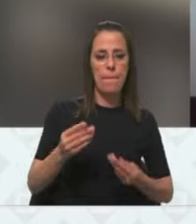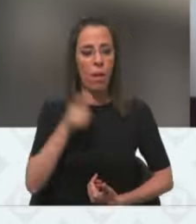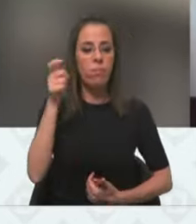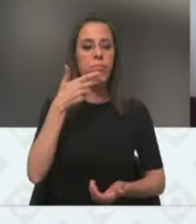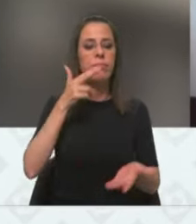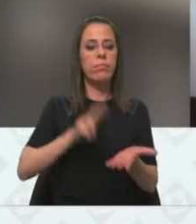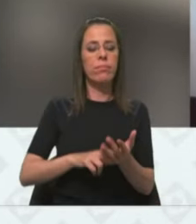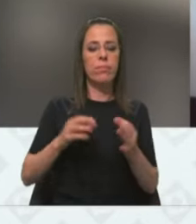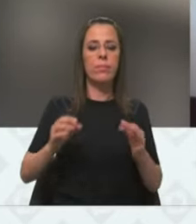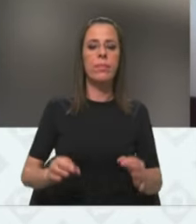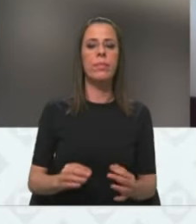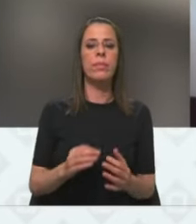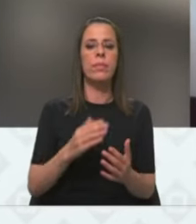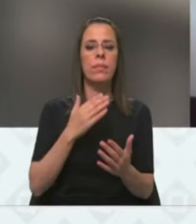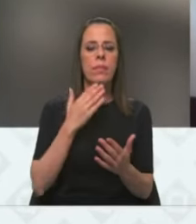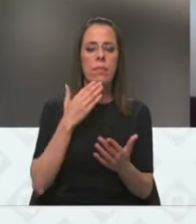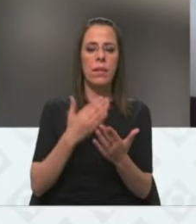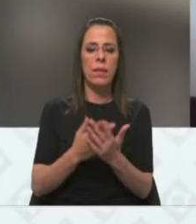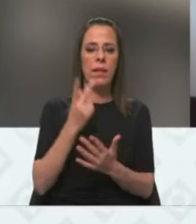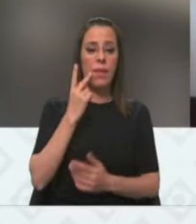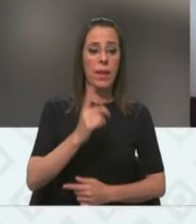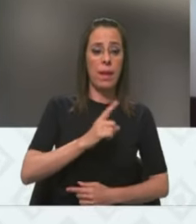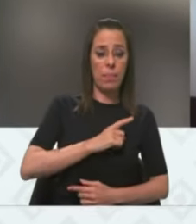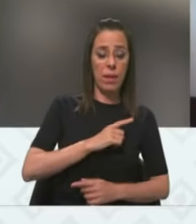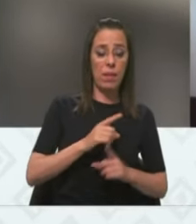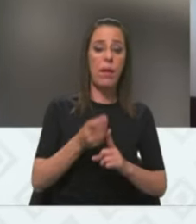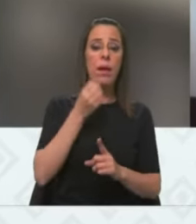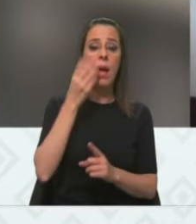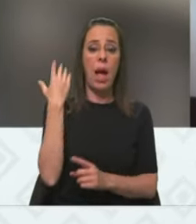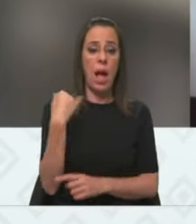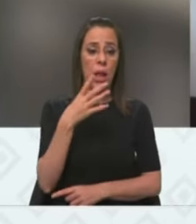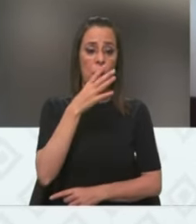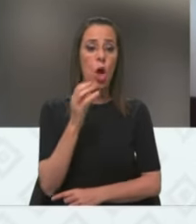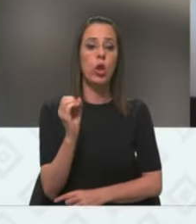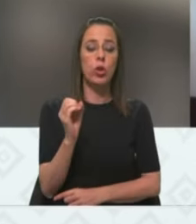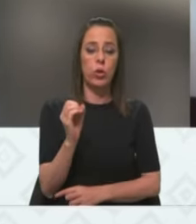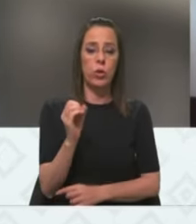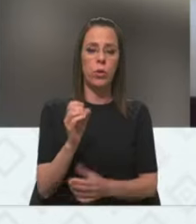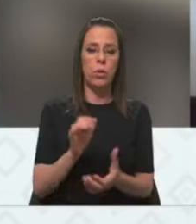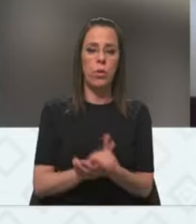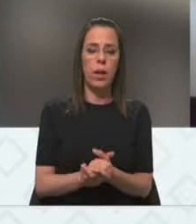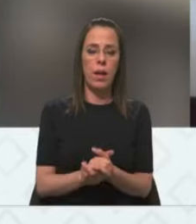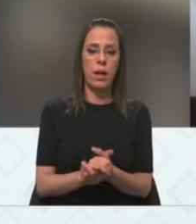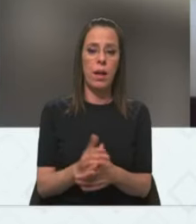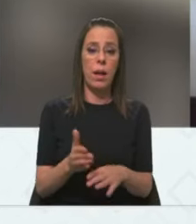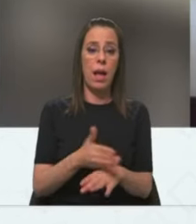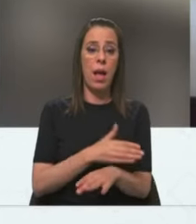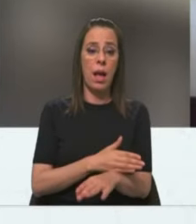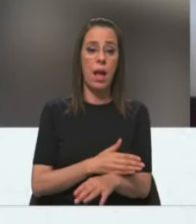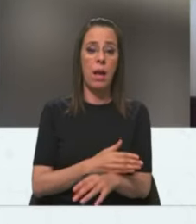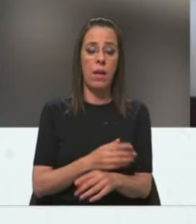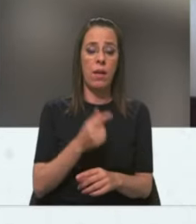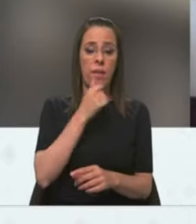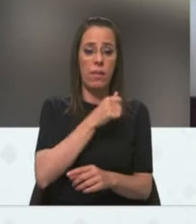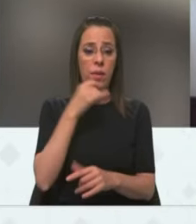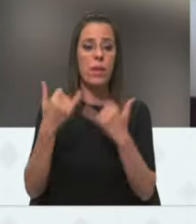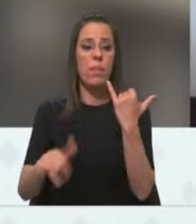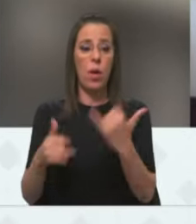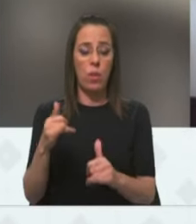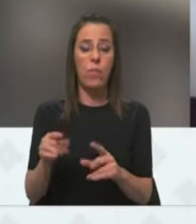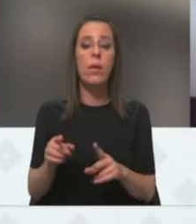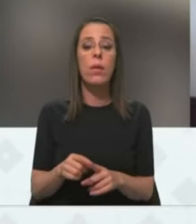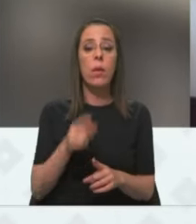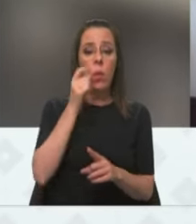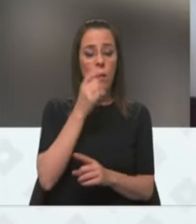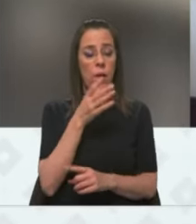nenhuma e ele dá revelações da vida privada da Bet que ela nunca deu antes nomeadamente sobre um casamento que ela teve anterior on também foi vítima de violência doméstica e ela